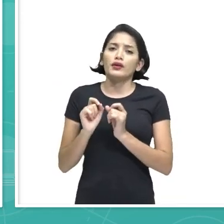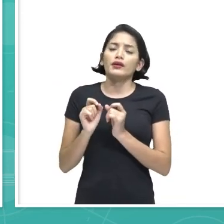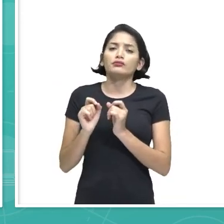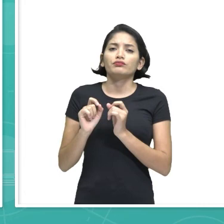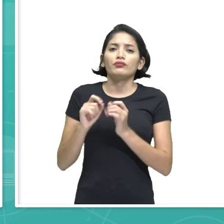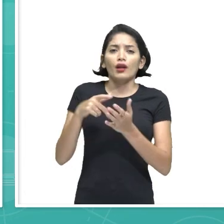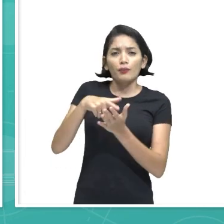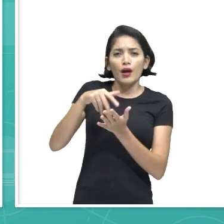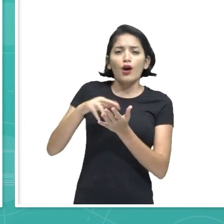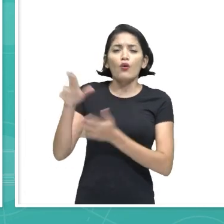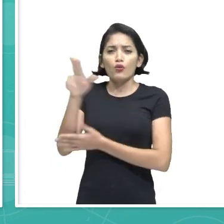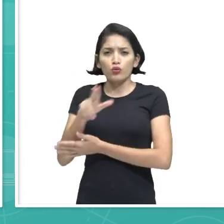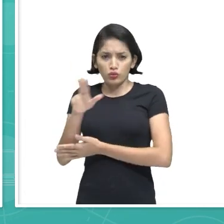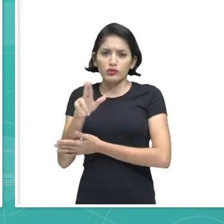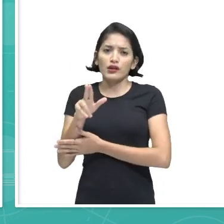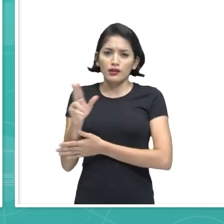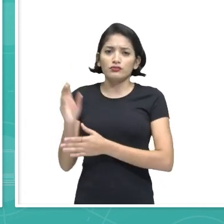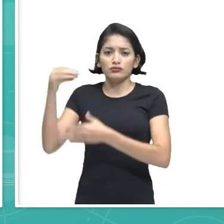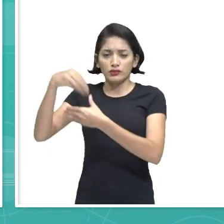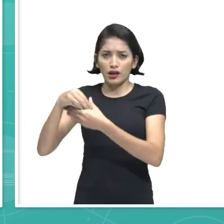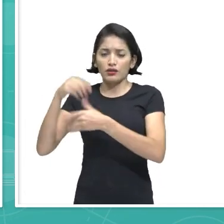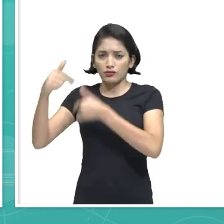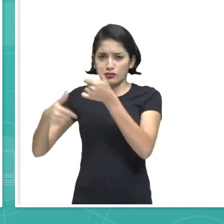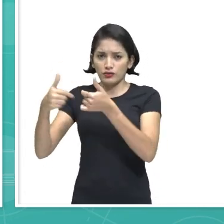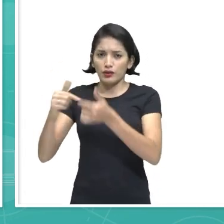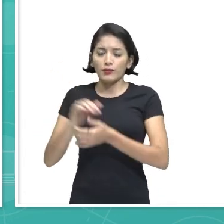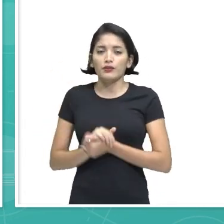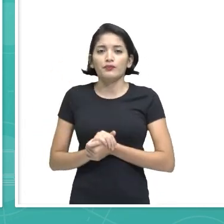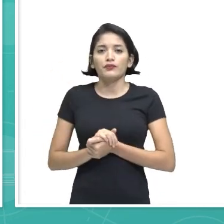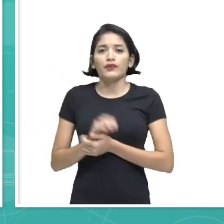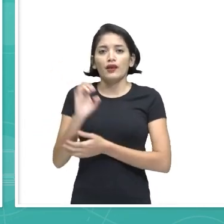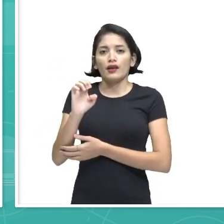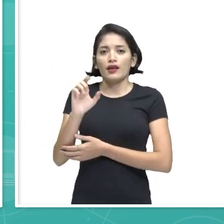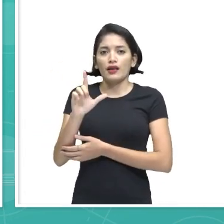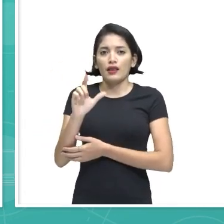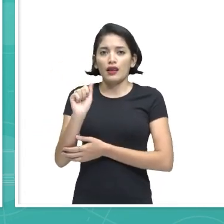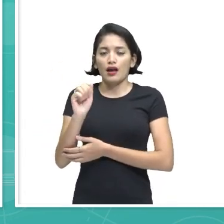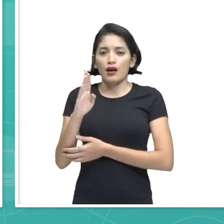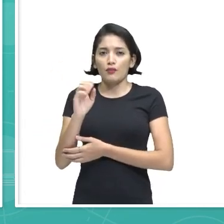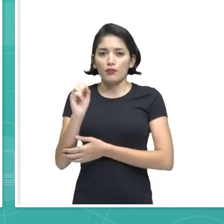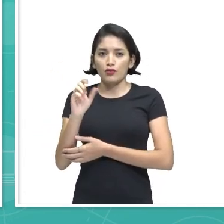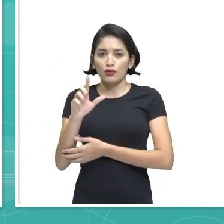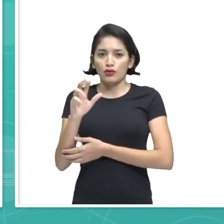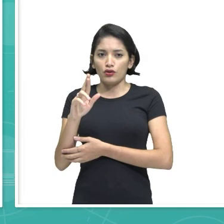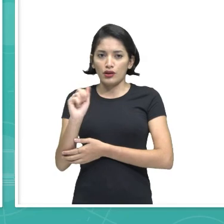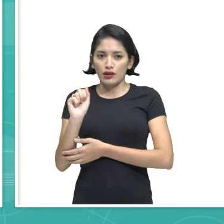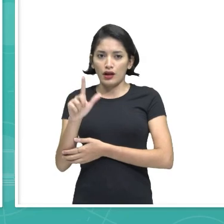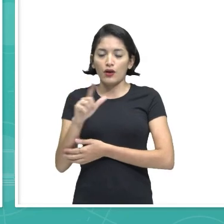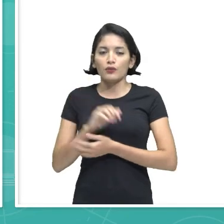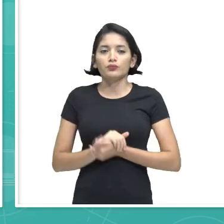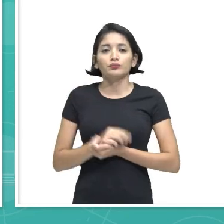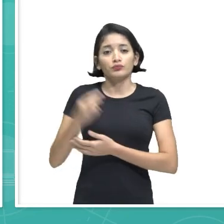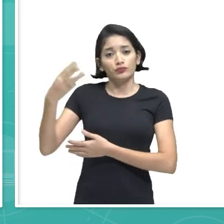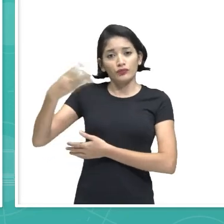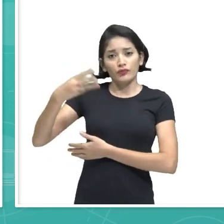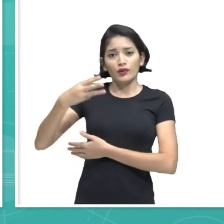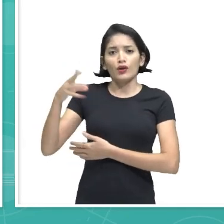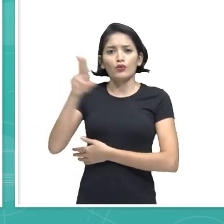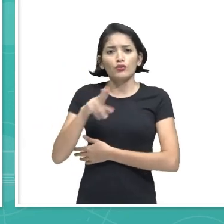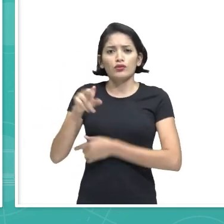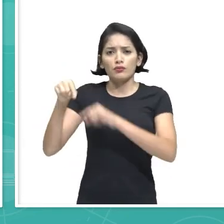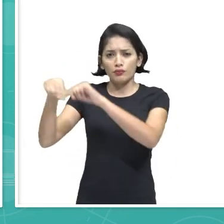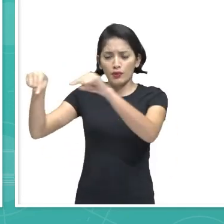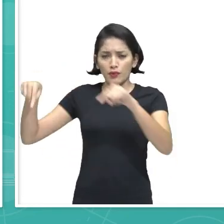a ginástica laboral. 3. Equipamento usado nos salões de musculação, halter. Um